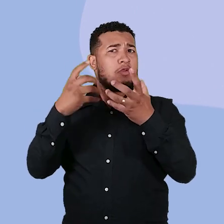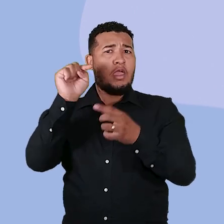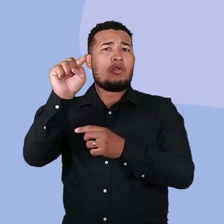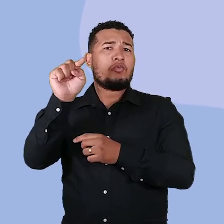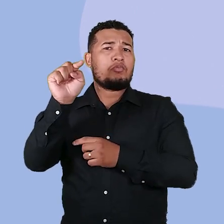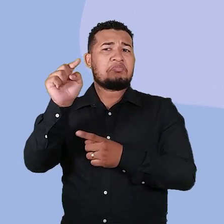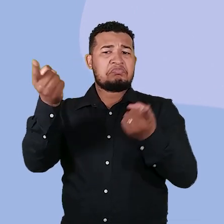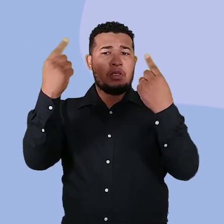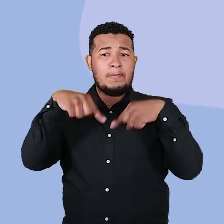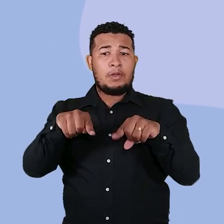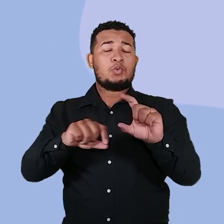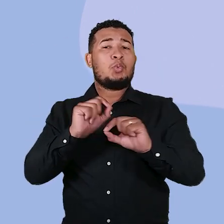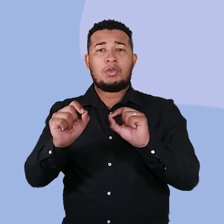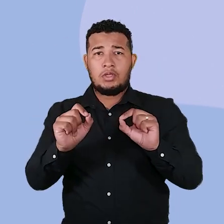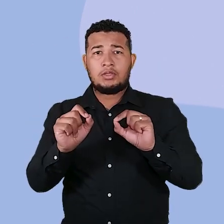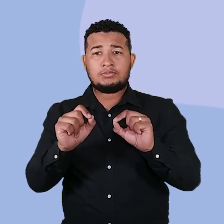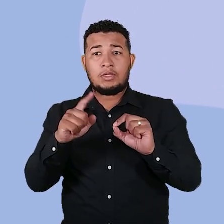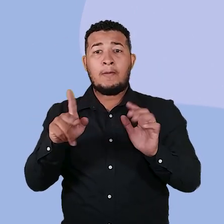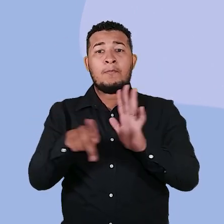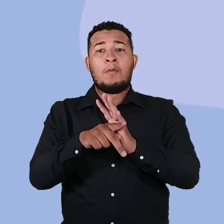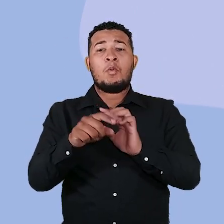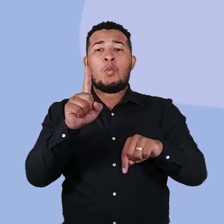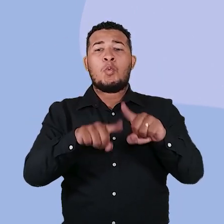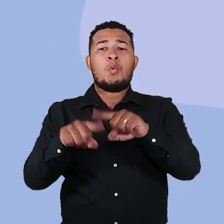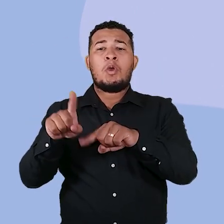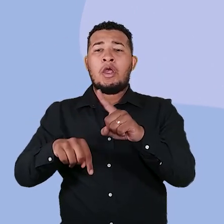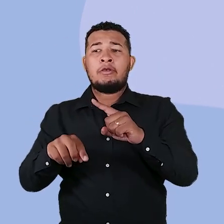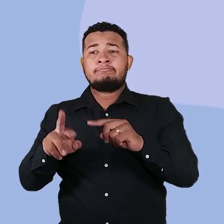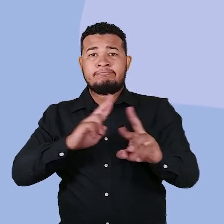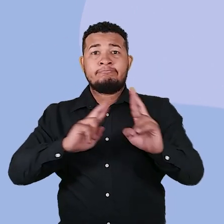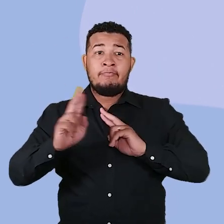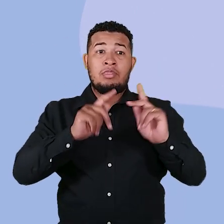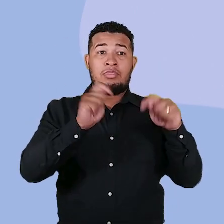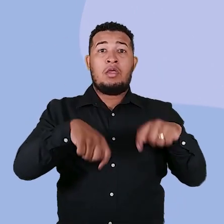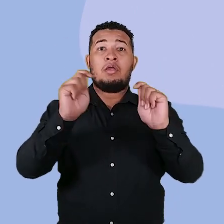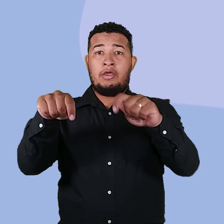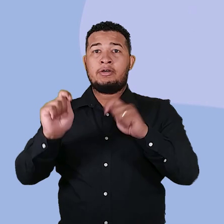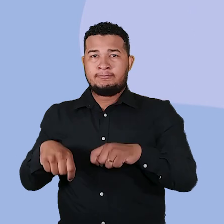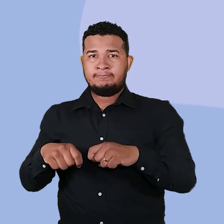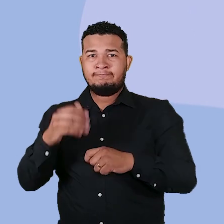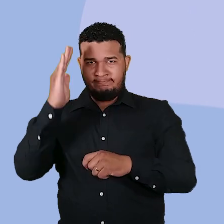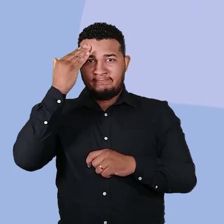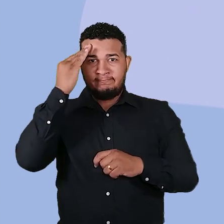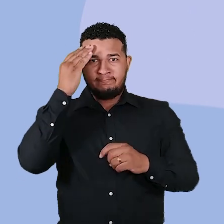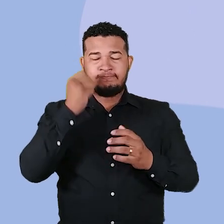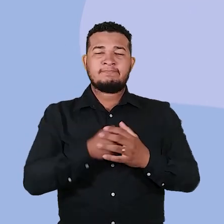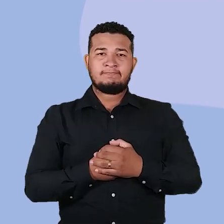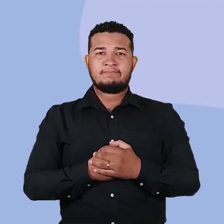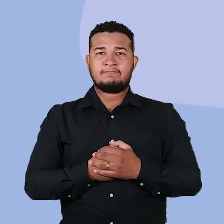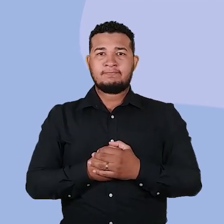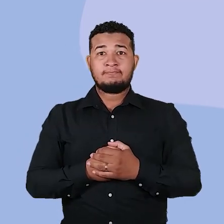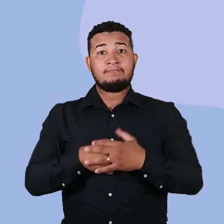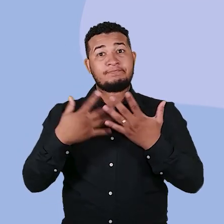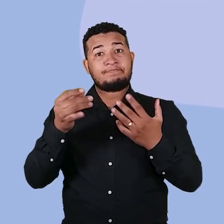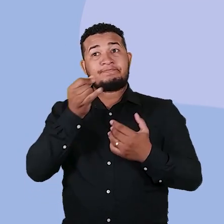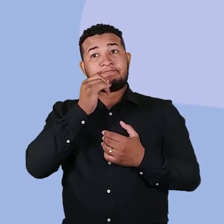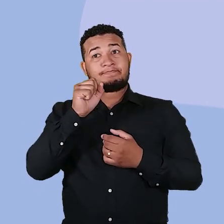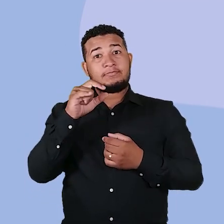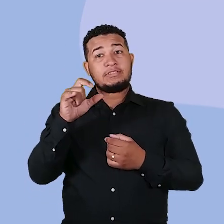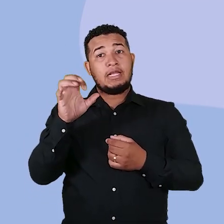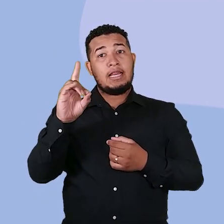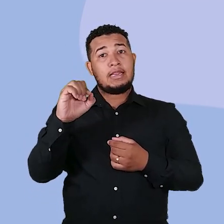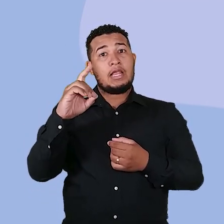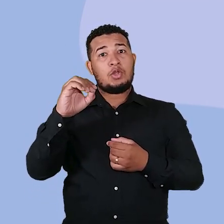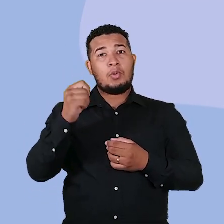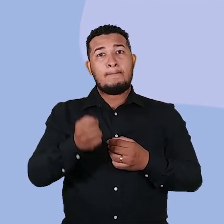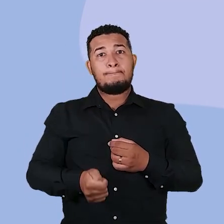quantidade do que te interessa ó e aqui é a quantidade de resultados possíveis tudo bem aí então